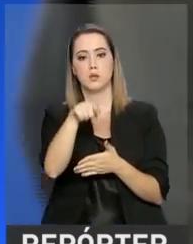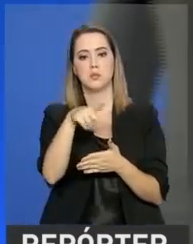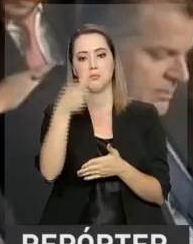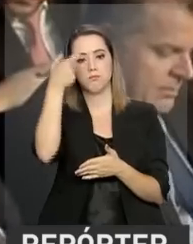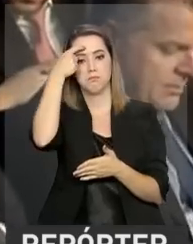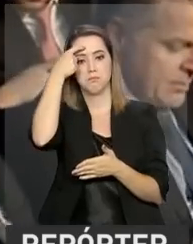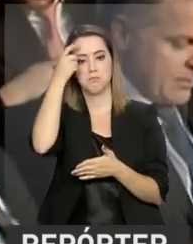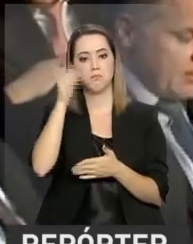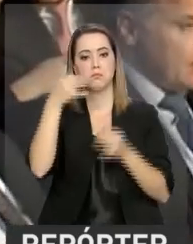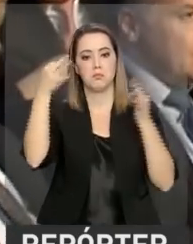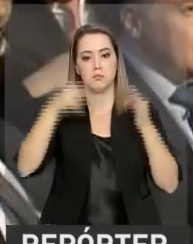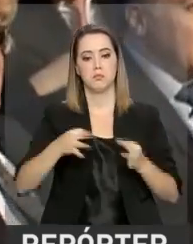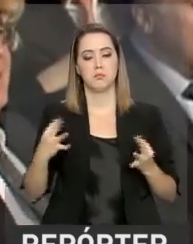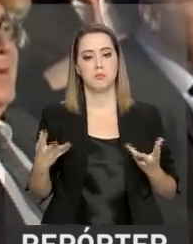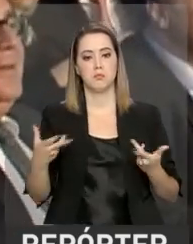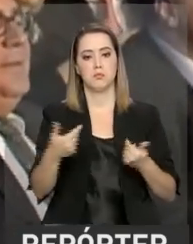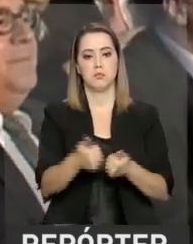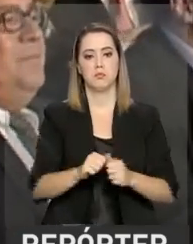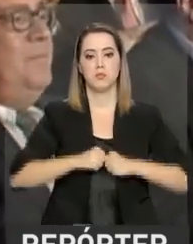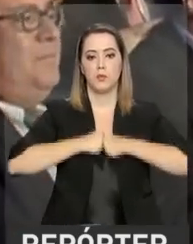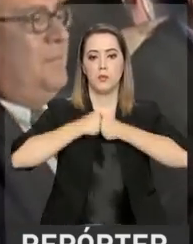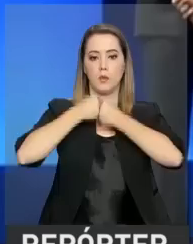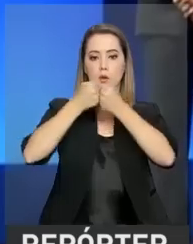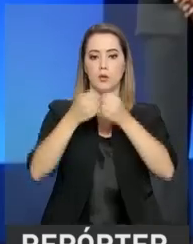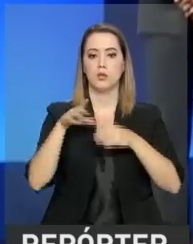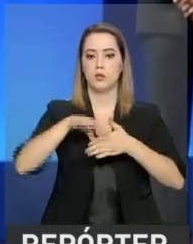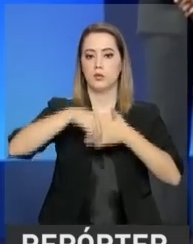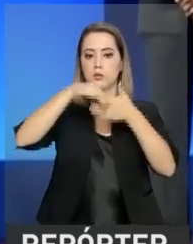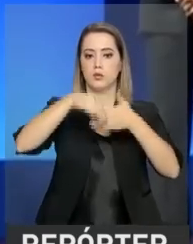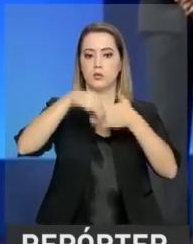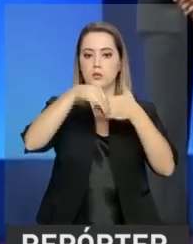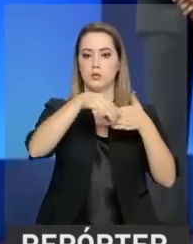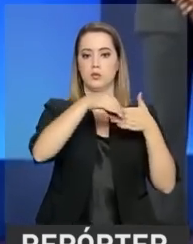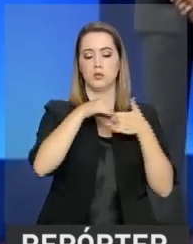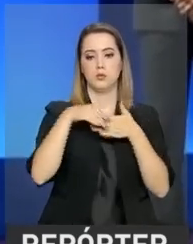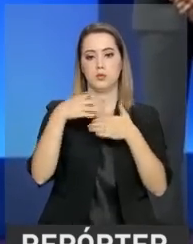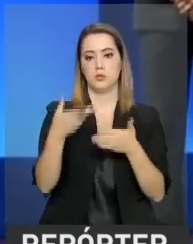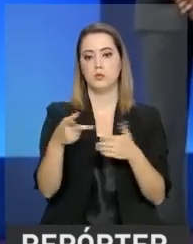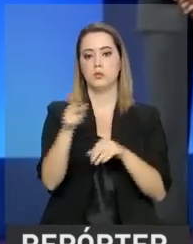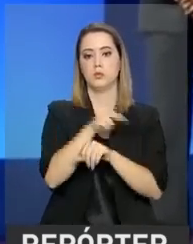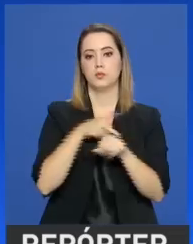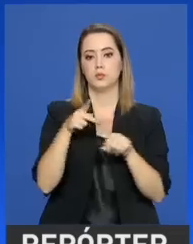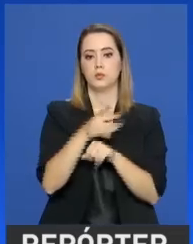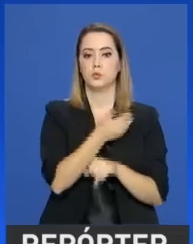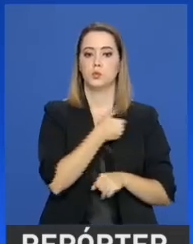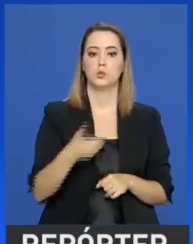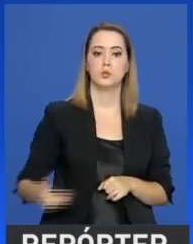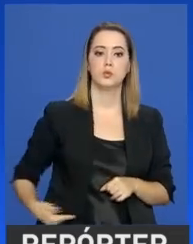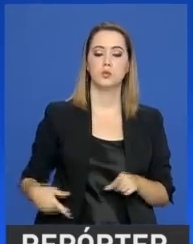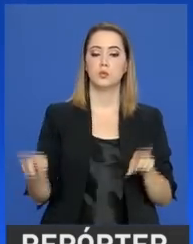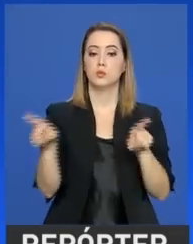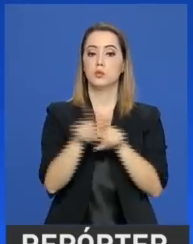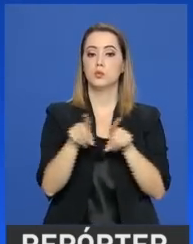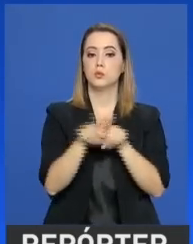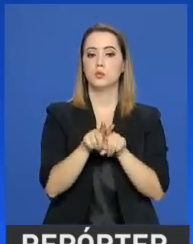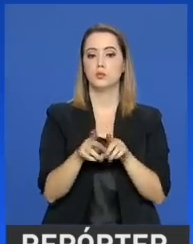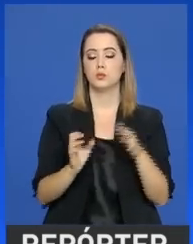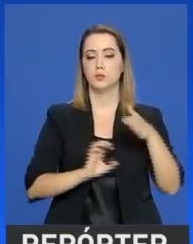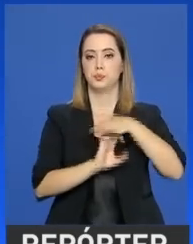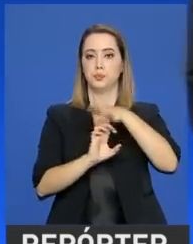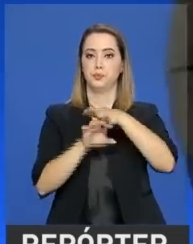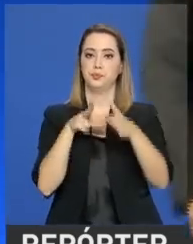talento, competência e comprometimento dos líderes do país, nos setores público e privado. No total,